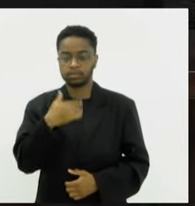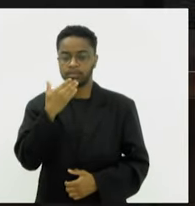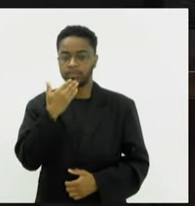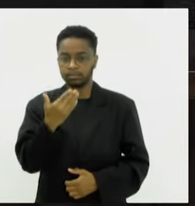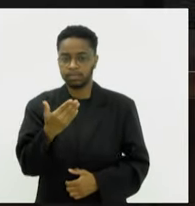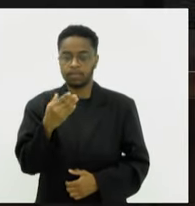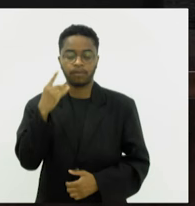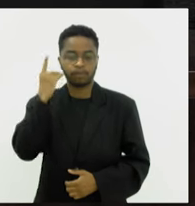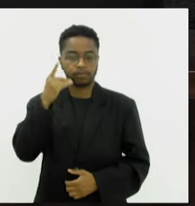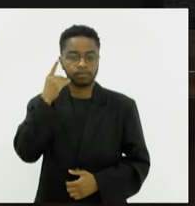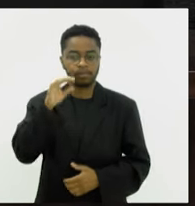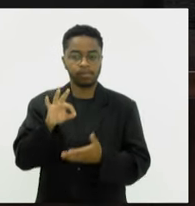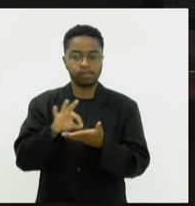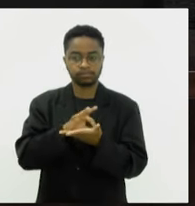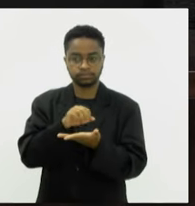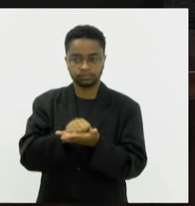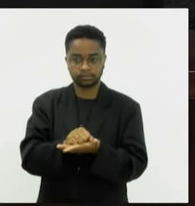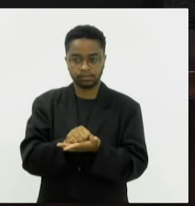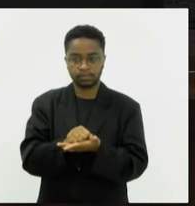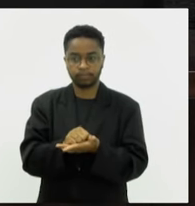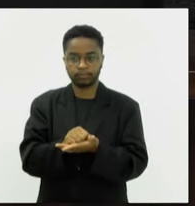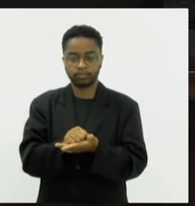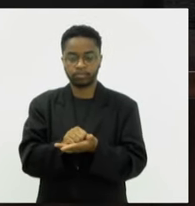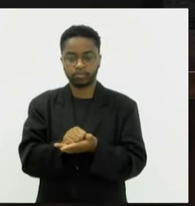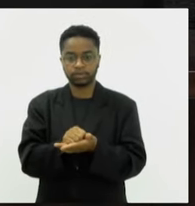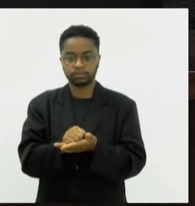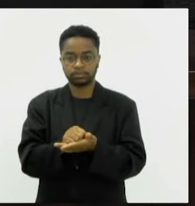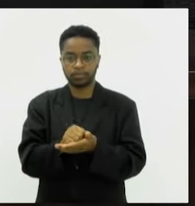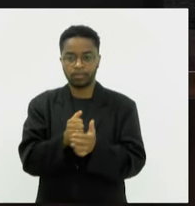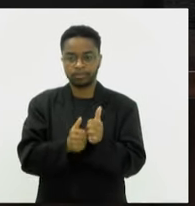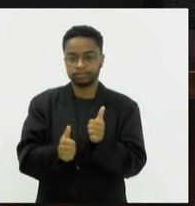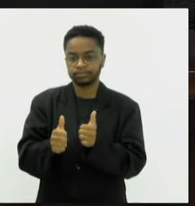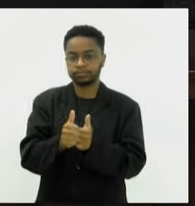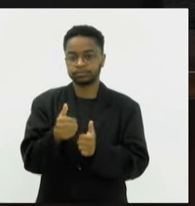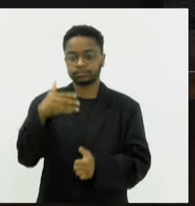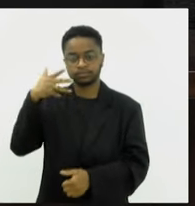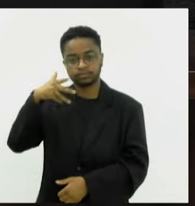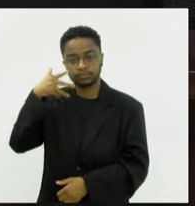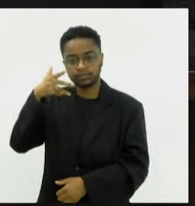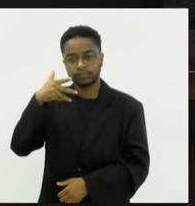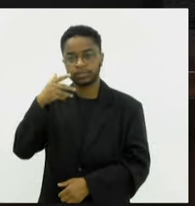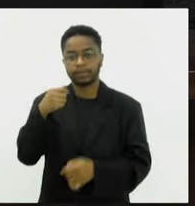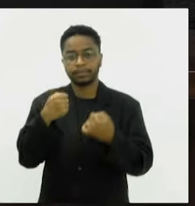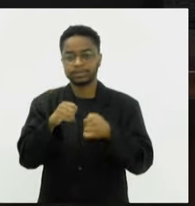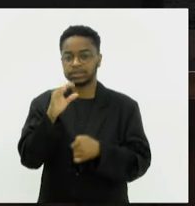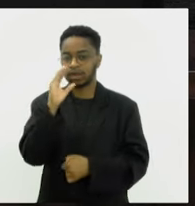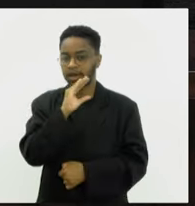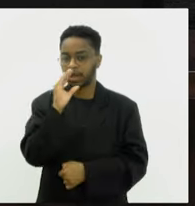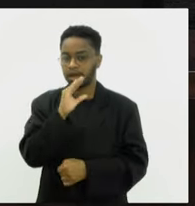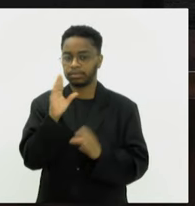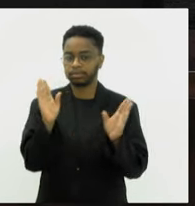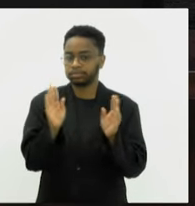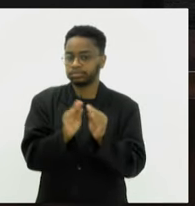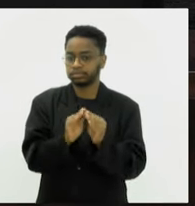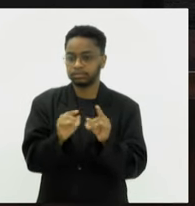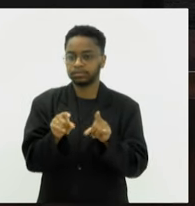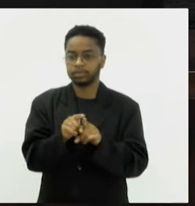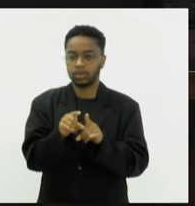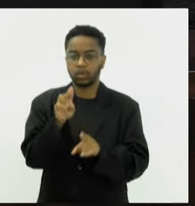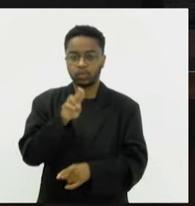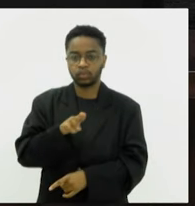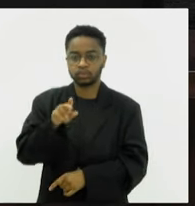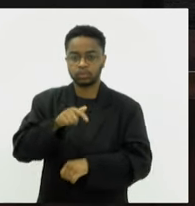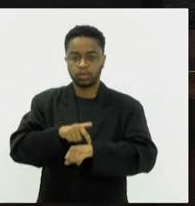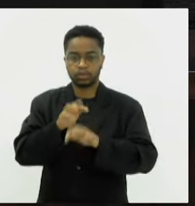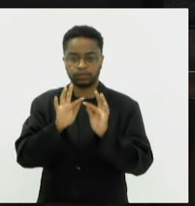os deputados e deputadas que fossem fazer uma questão de ordem, pela ordem, que fosse com brevidade e fizesse uso do expediente